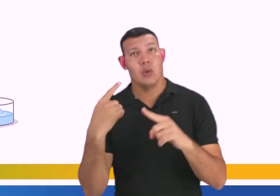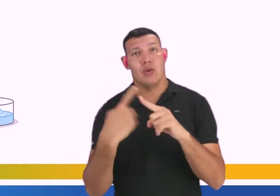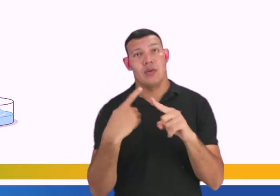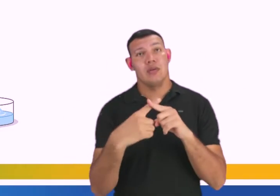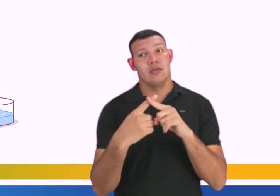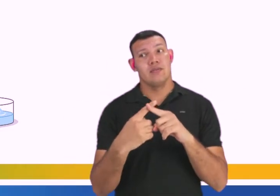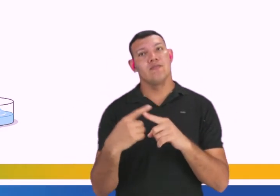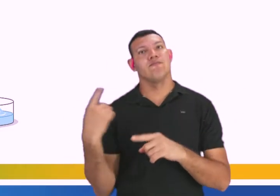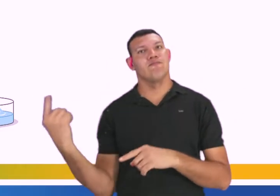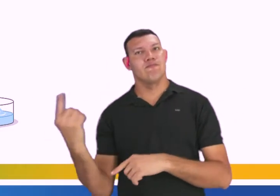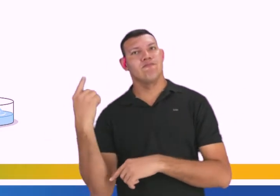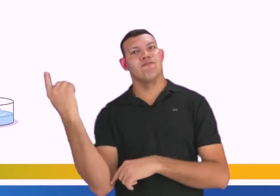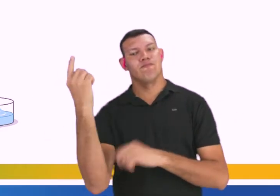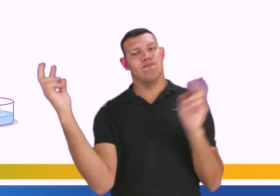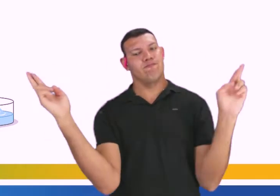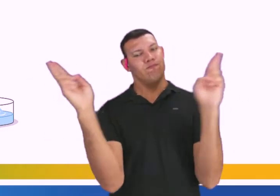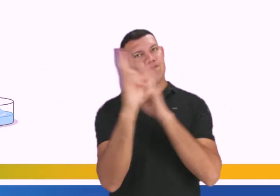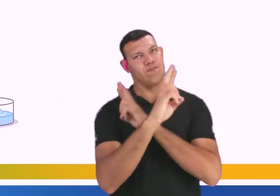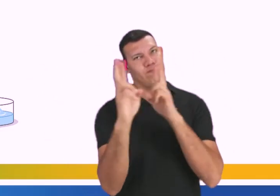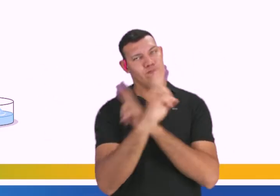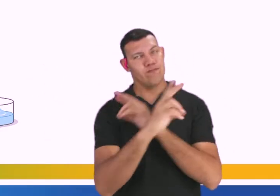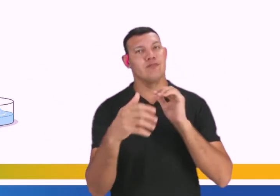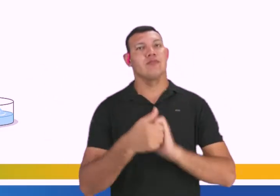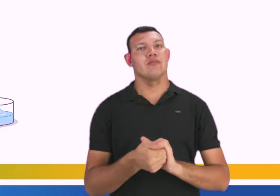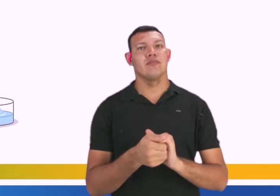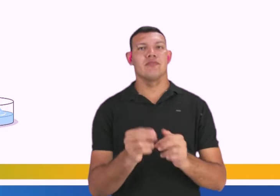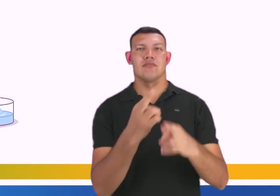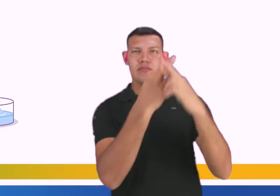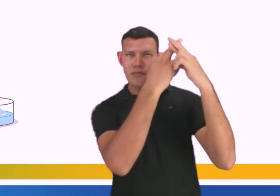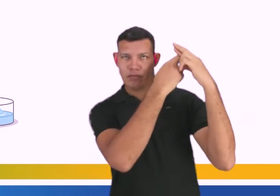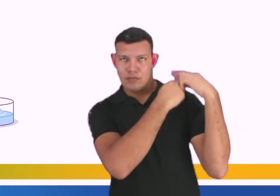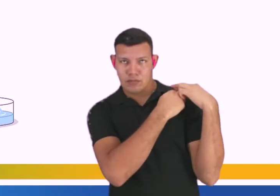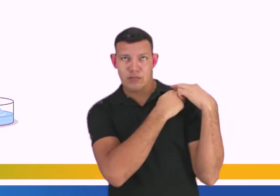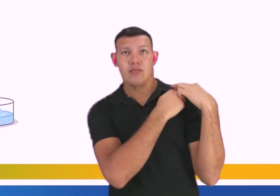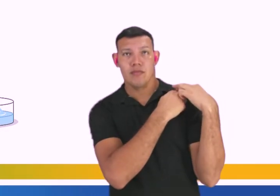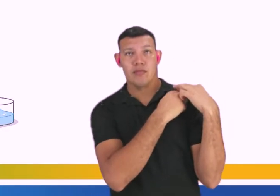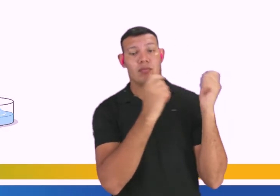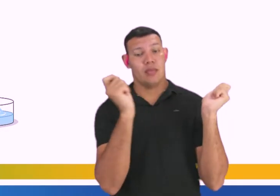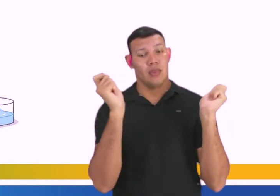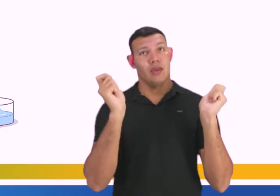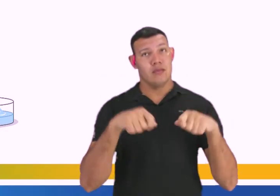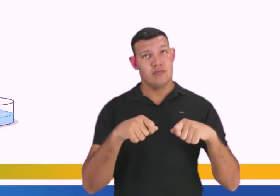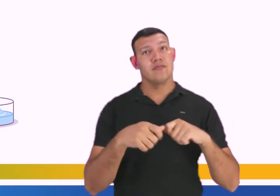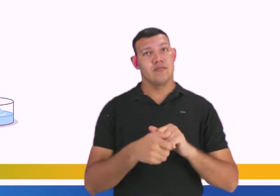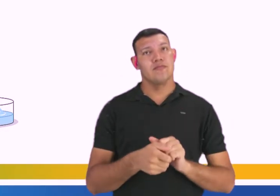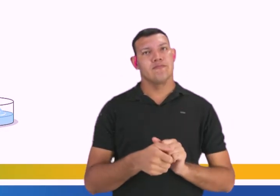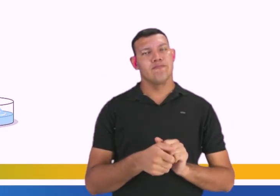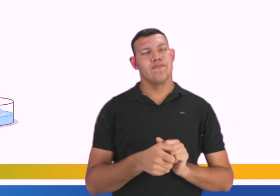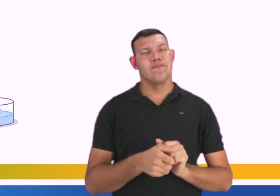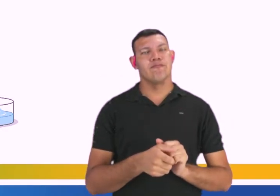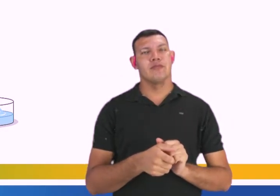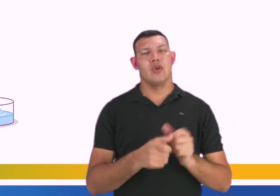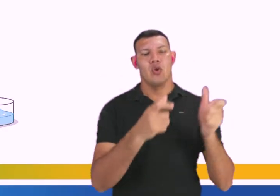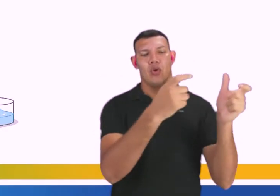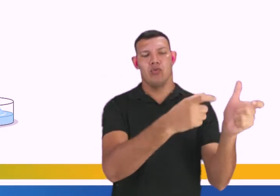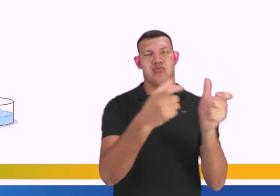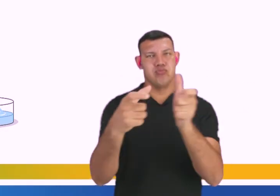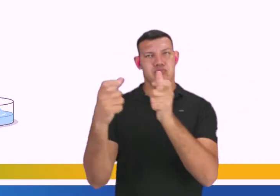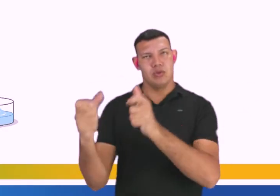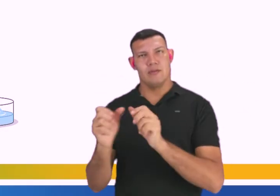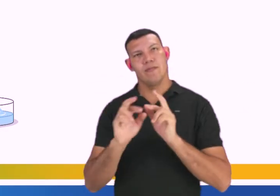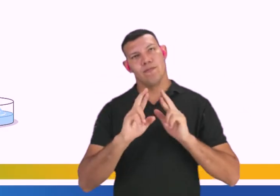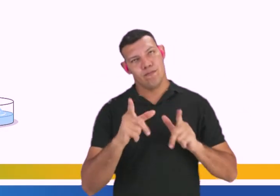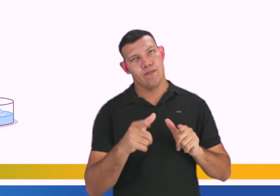conta dessa altura. Então, é isso que é responsável por fazer a água cair em posições diferentes. Tu verifica que é o mesmo